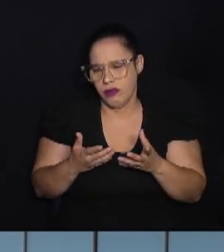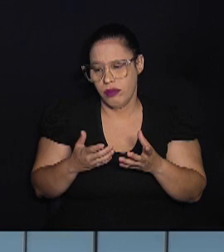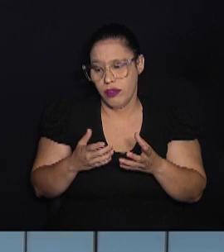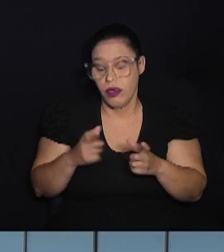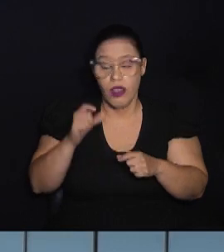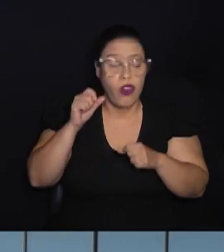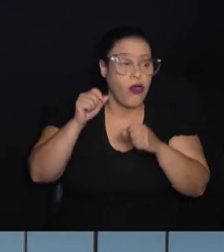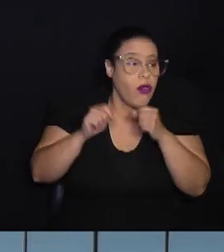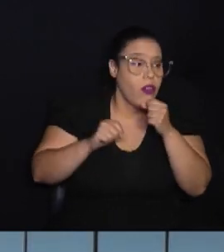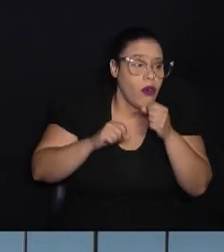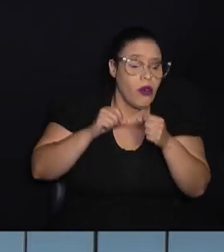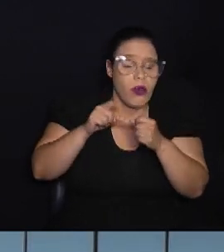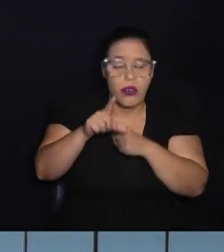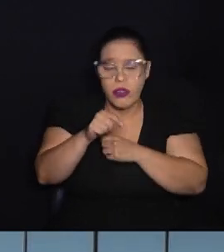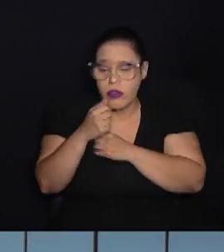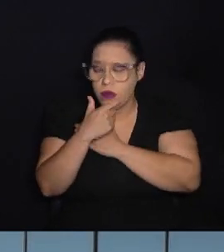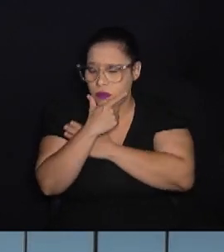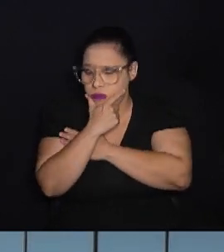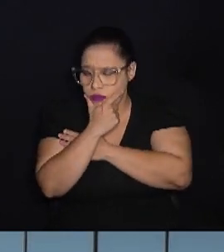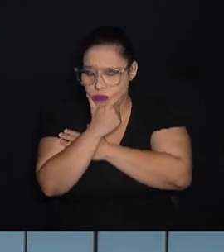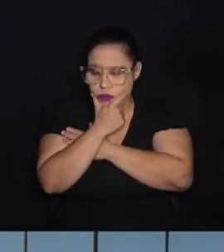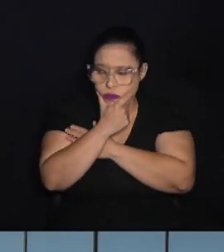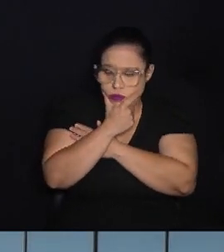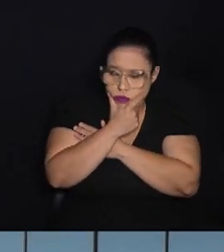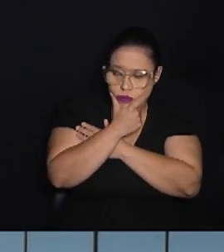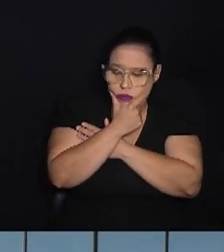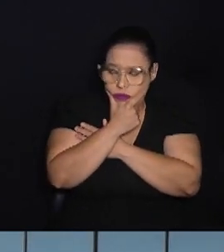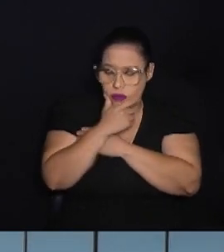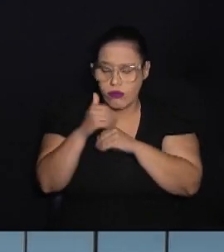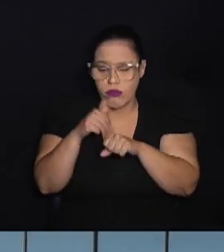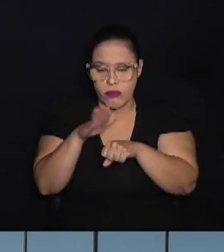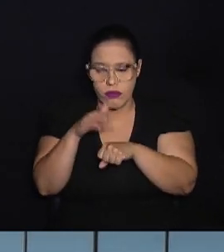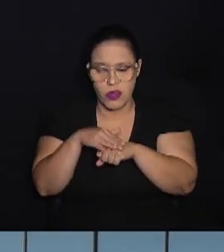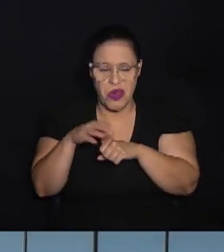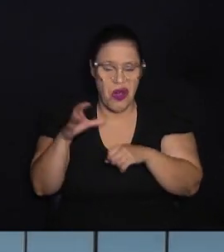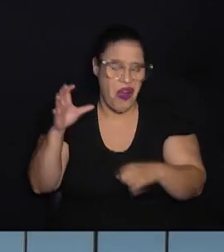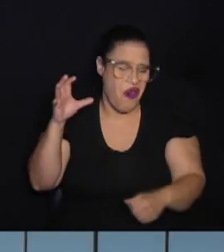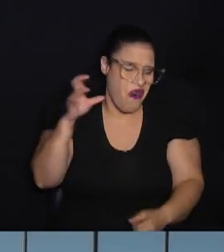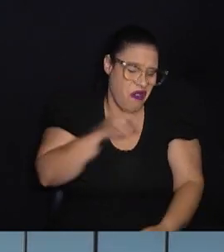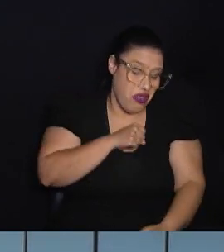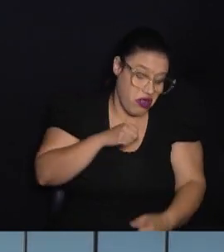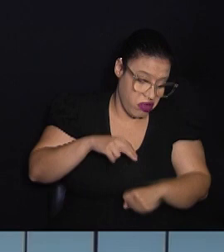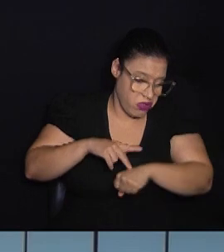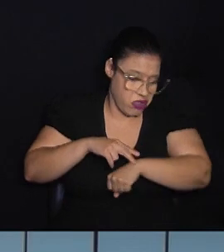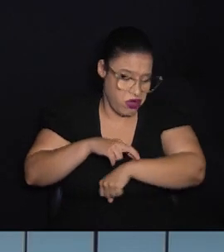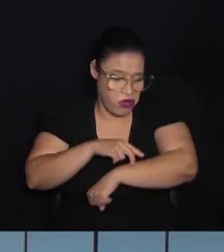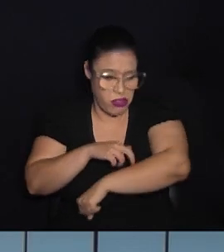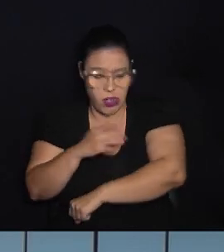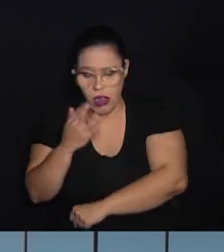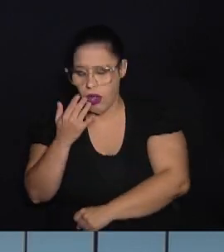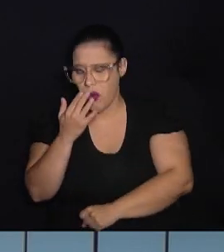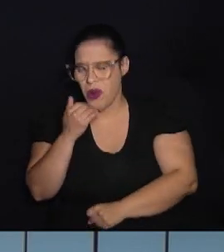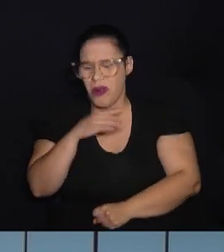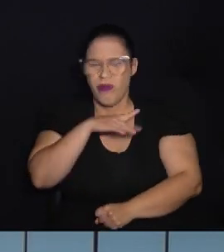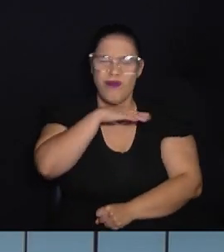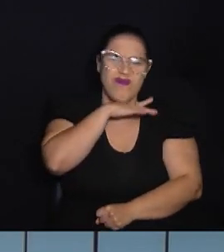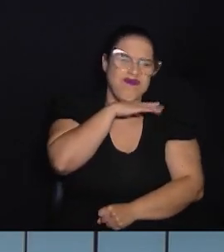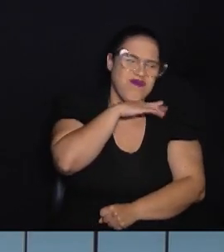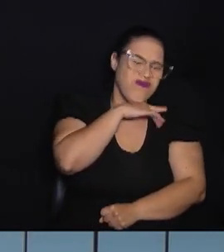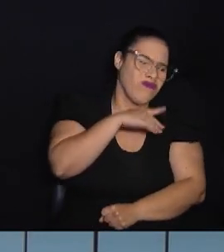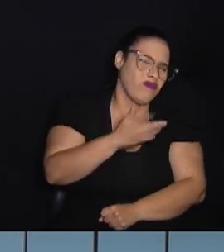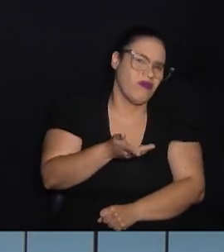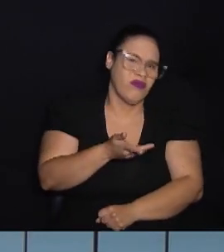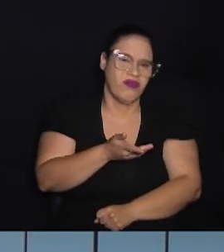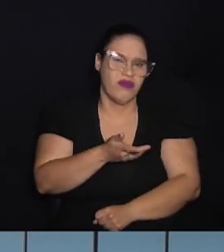né? Tendo em vista que a gente está cada vez mais corrido, comendo mal, né? Cada dia a gente